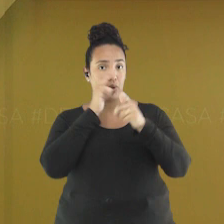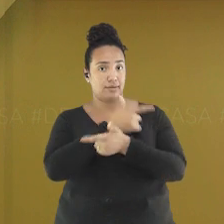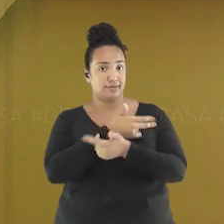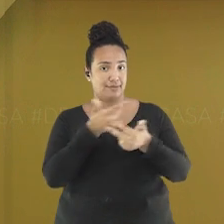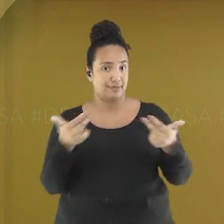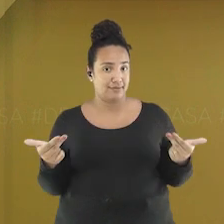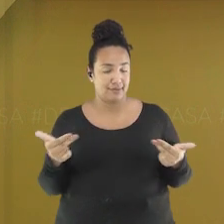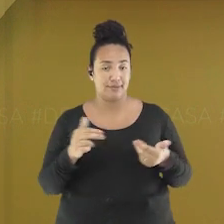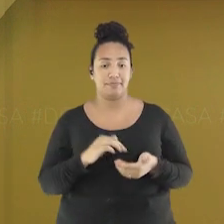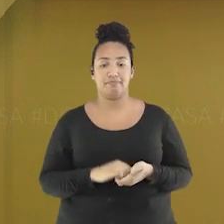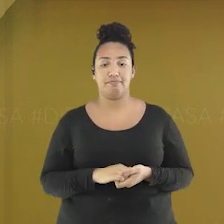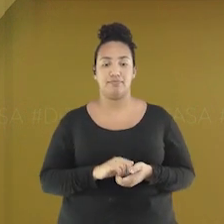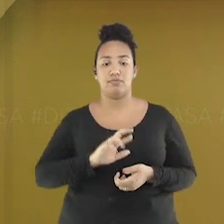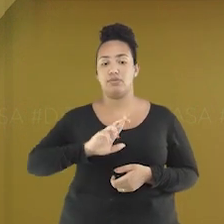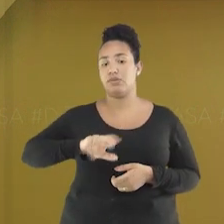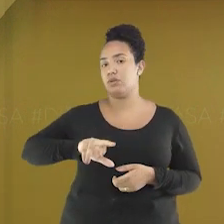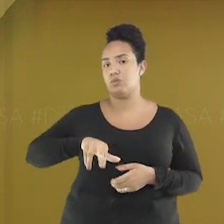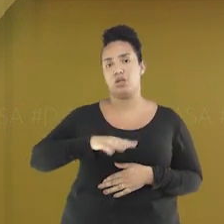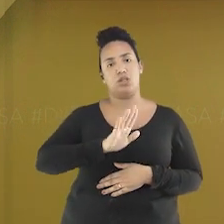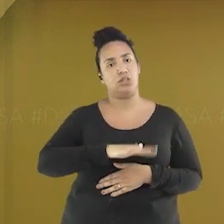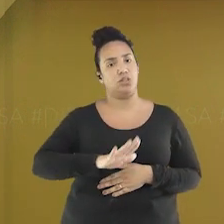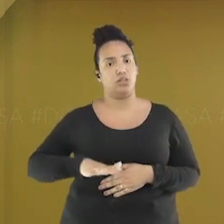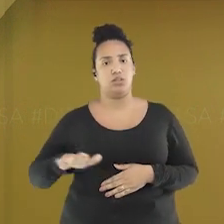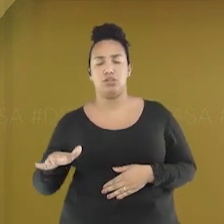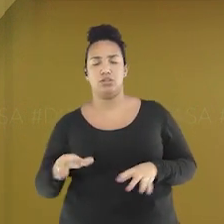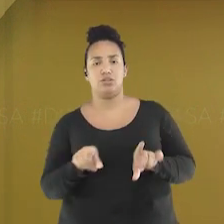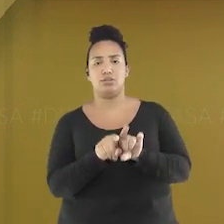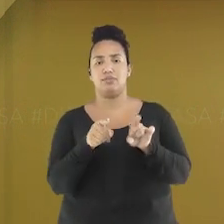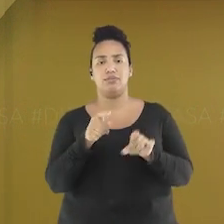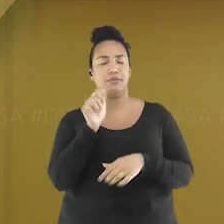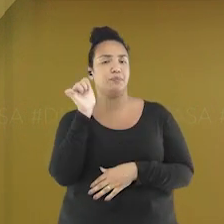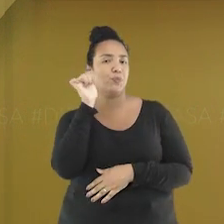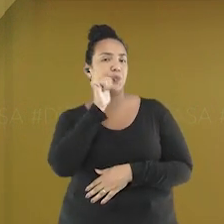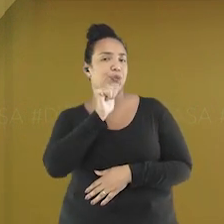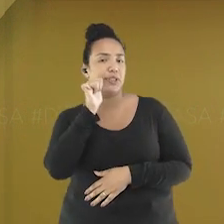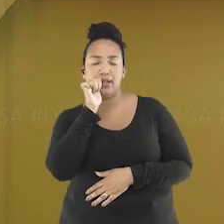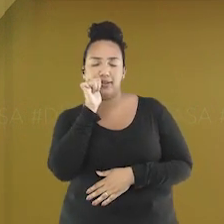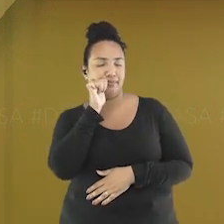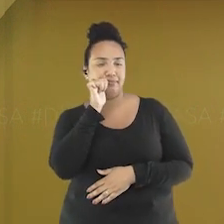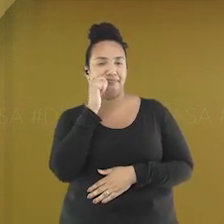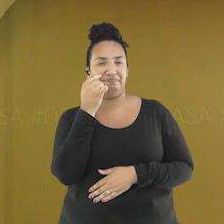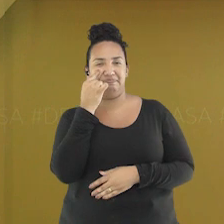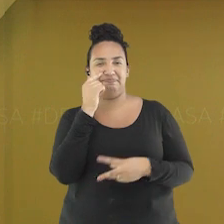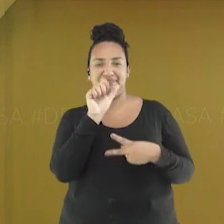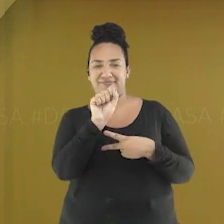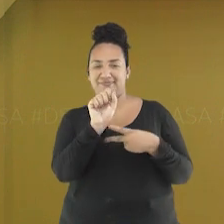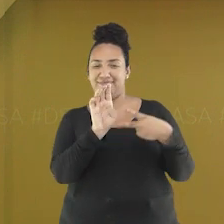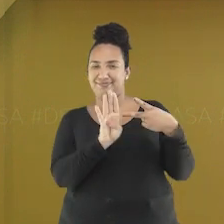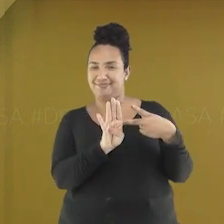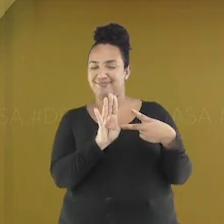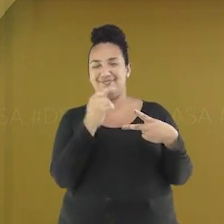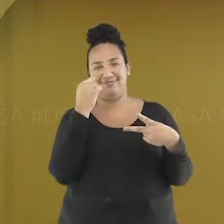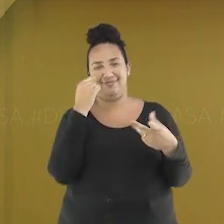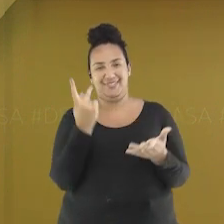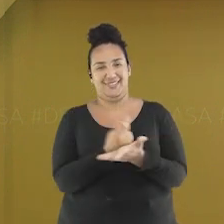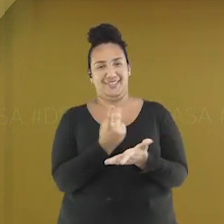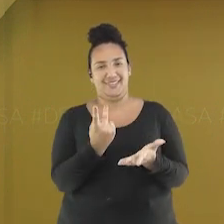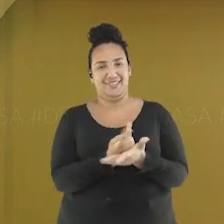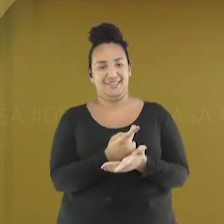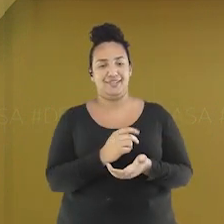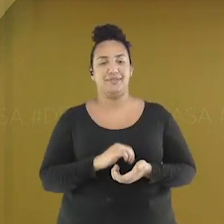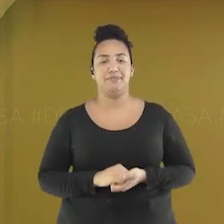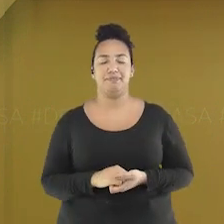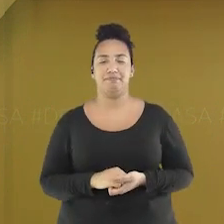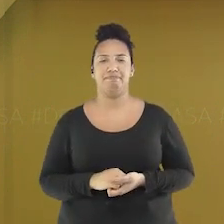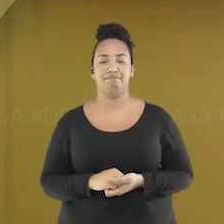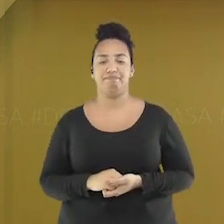conquistas. Não é crianças e suas conquistas e nem mulheres e suas conquistas, como na letra A e B, respectivamente,